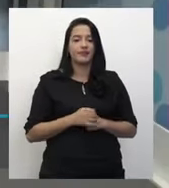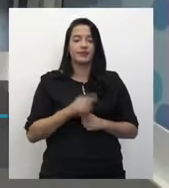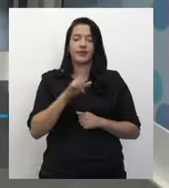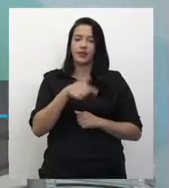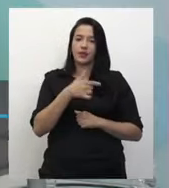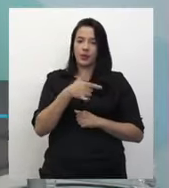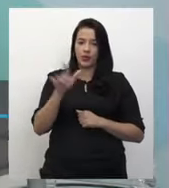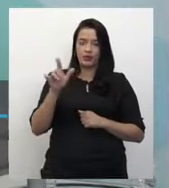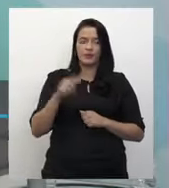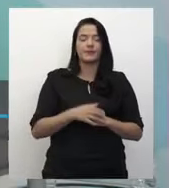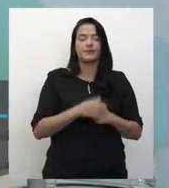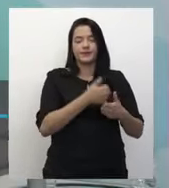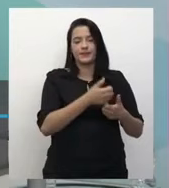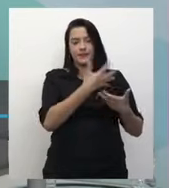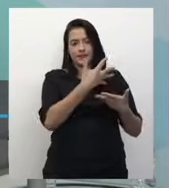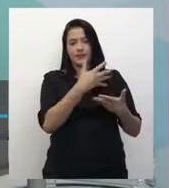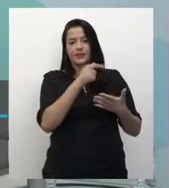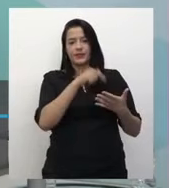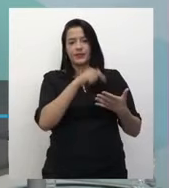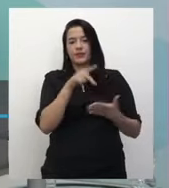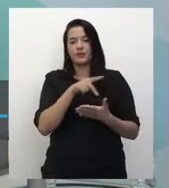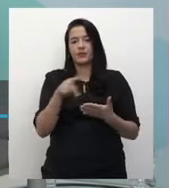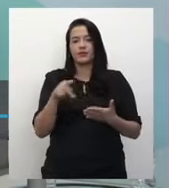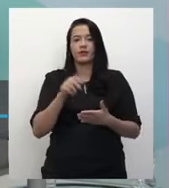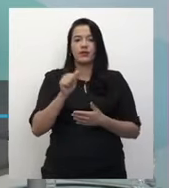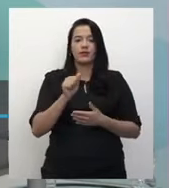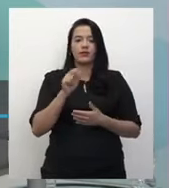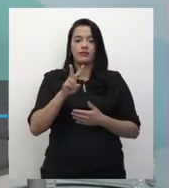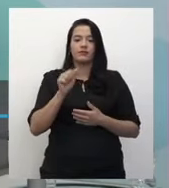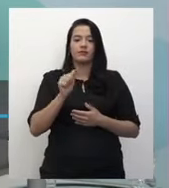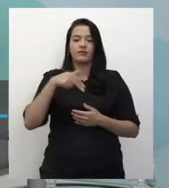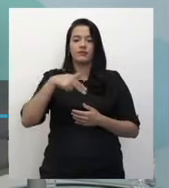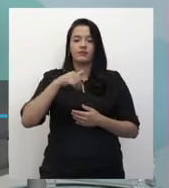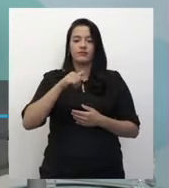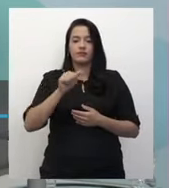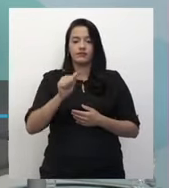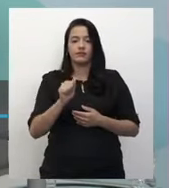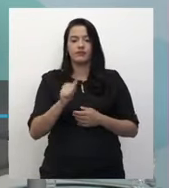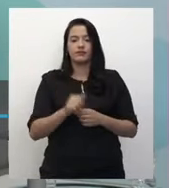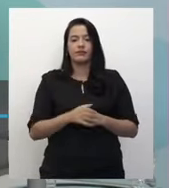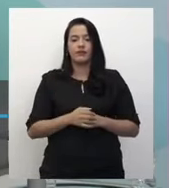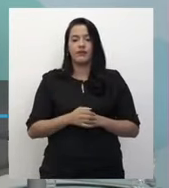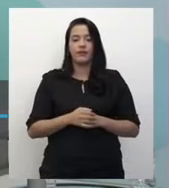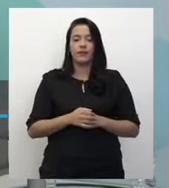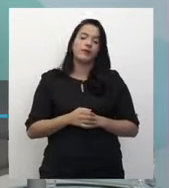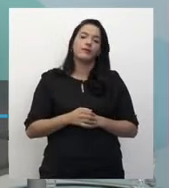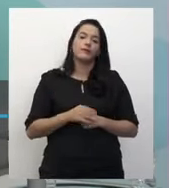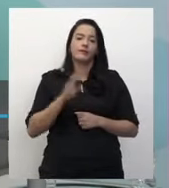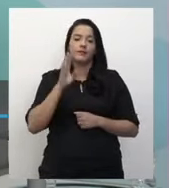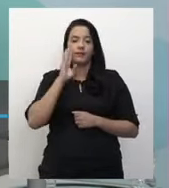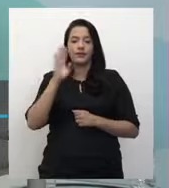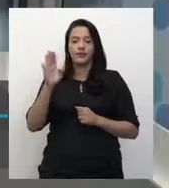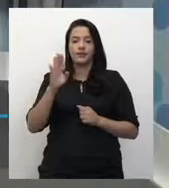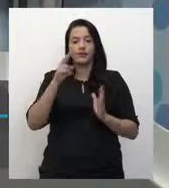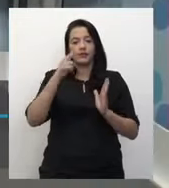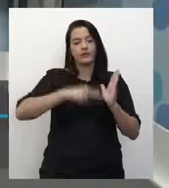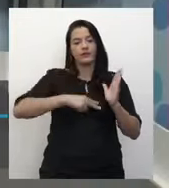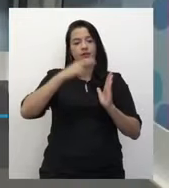bonitinho, da a Vânia, Lobo Neto. Primeira coisa que o leitor